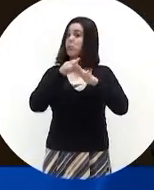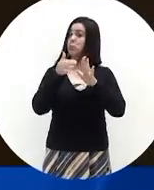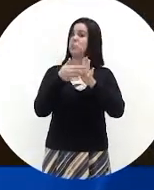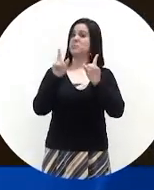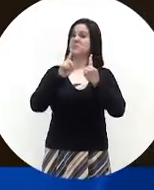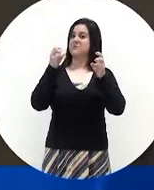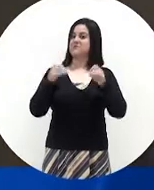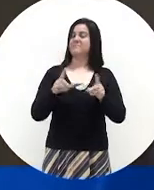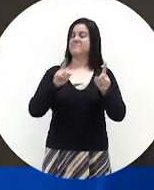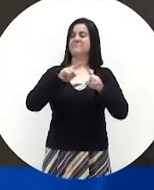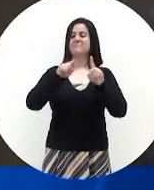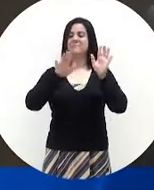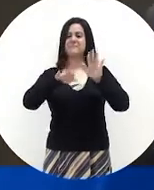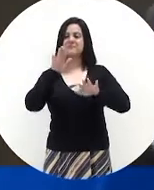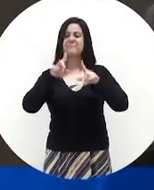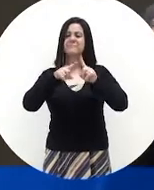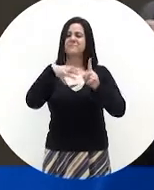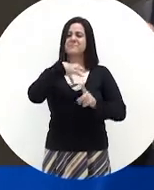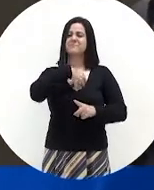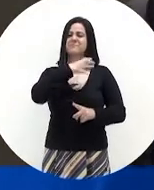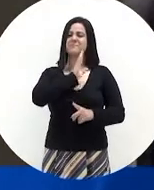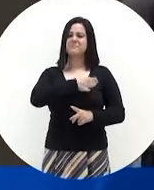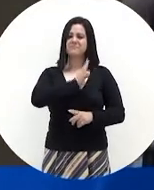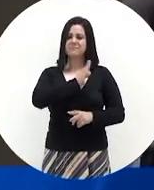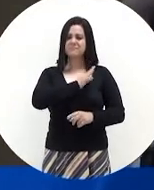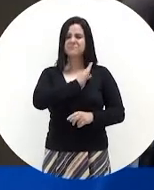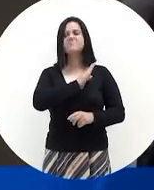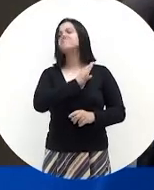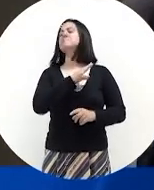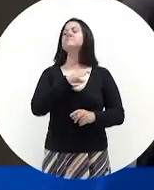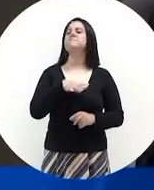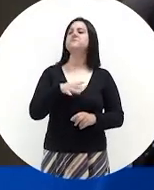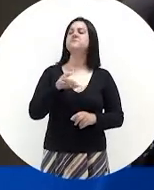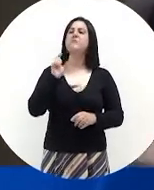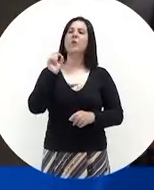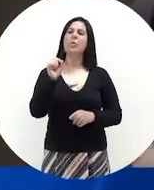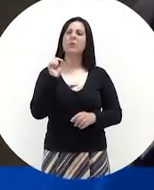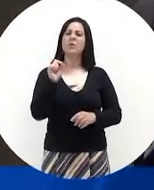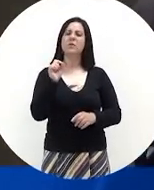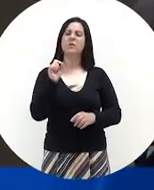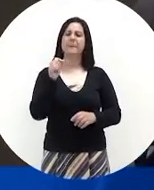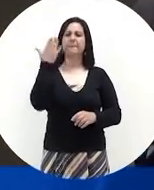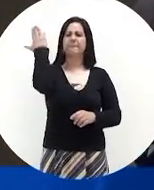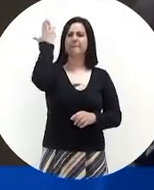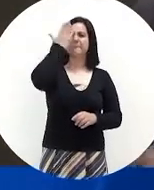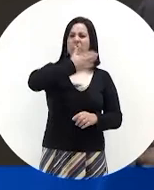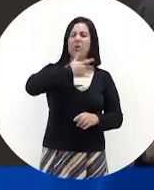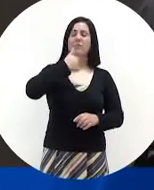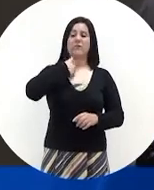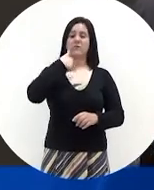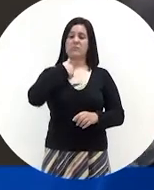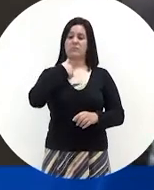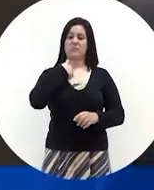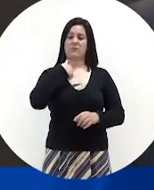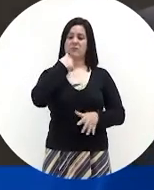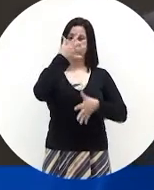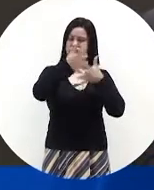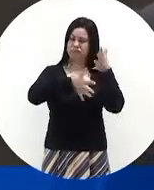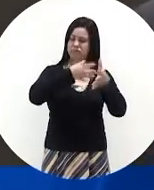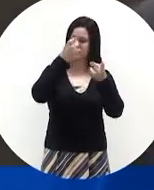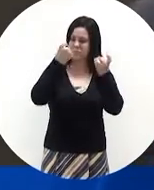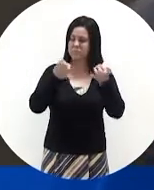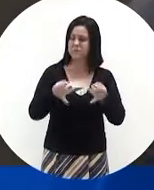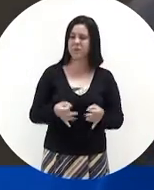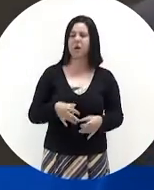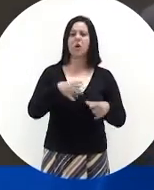não todos, mas a gente sente no coração. E uma das coisas que prova o que eu estou falando é